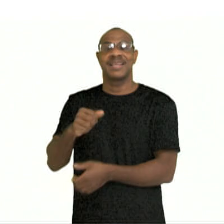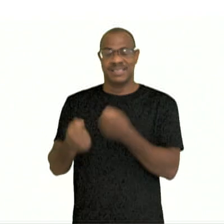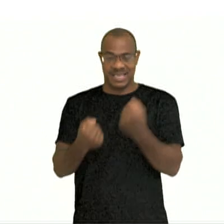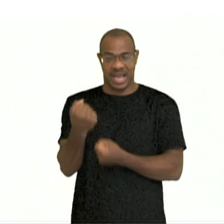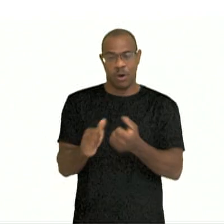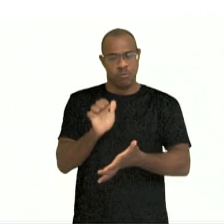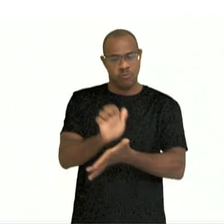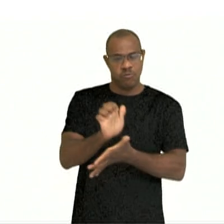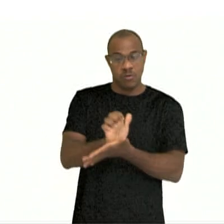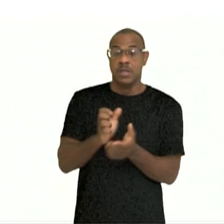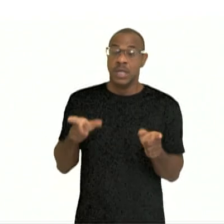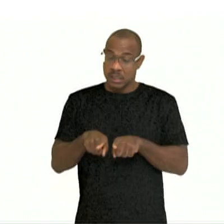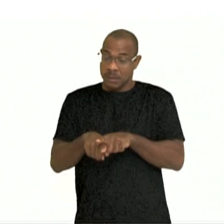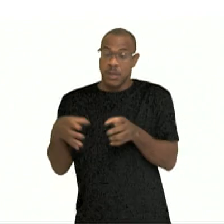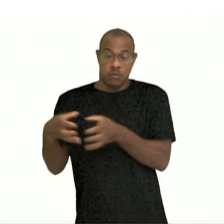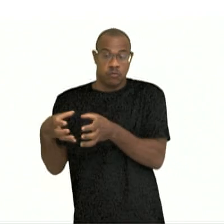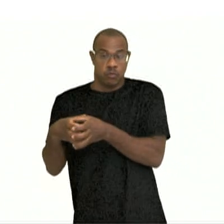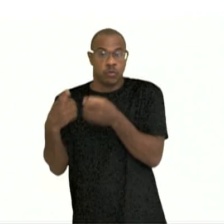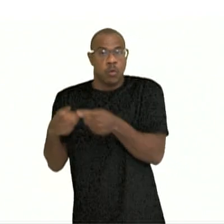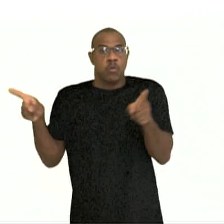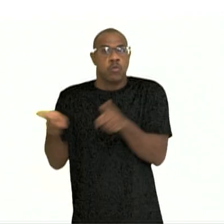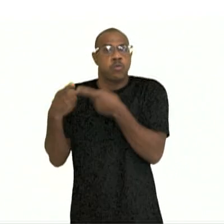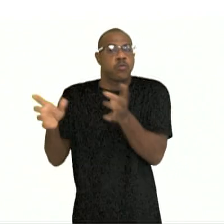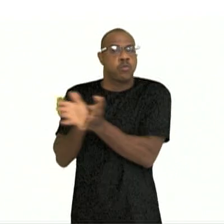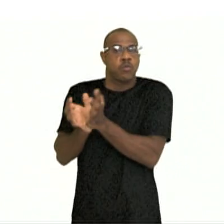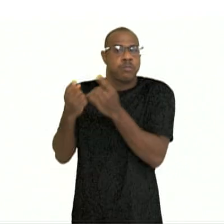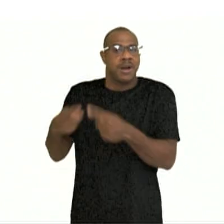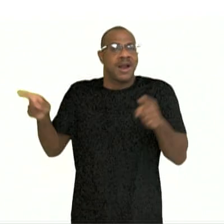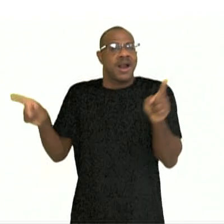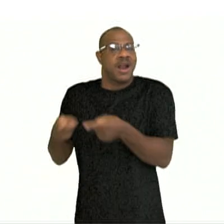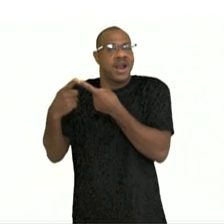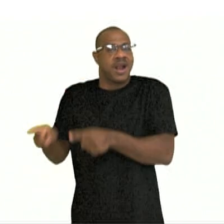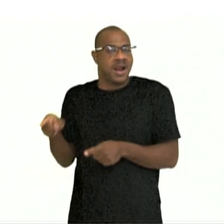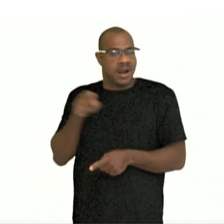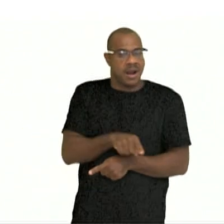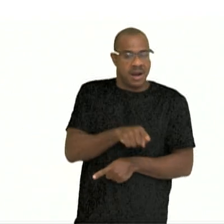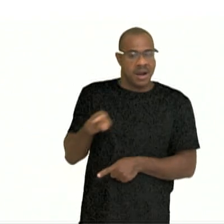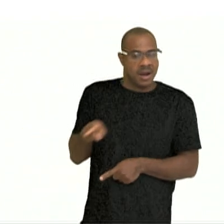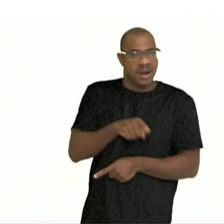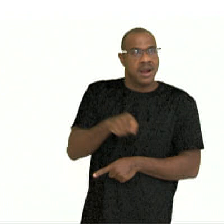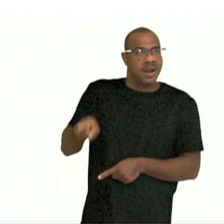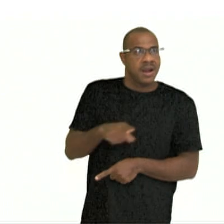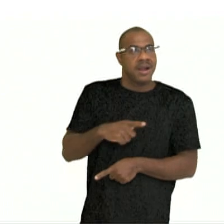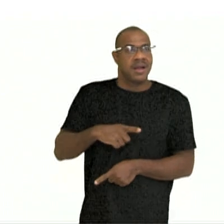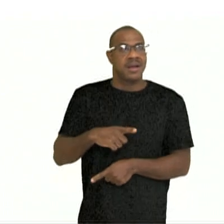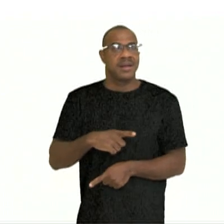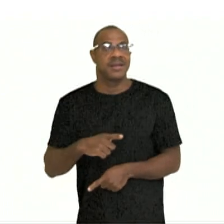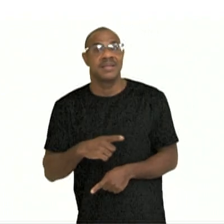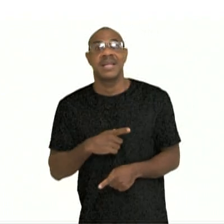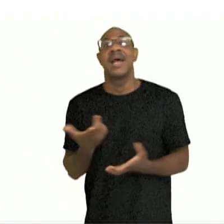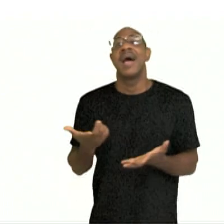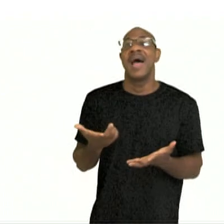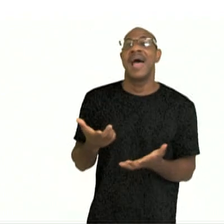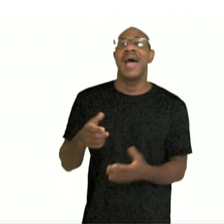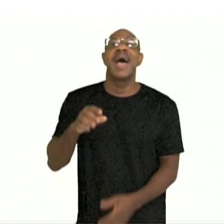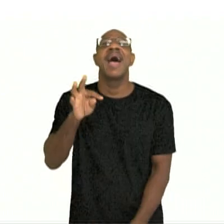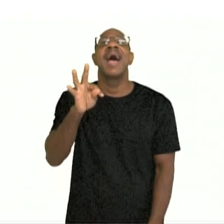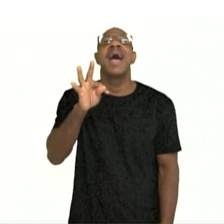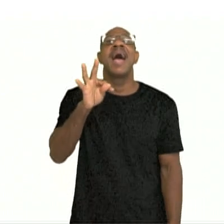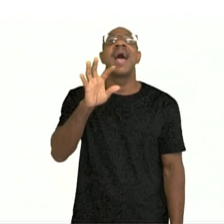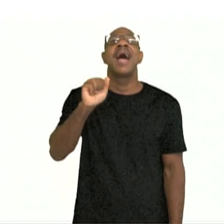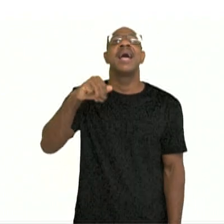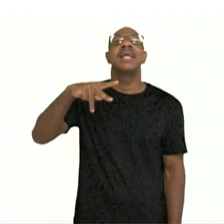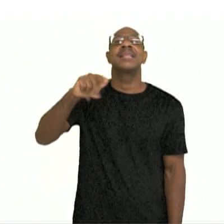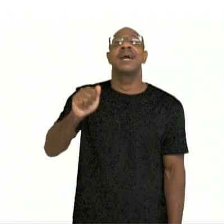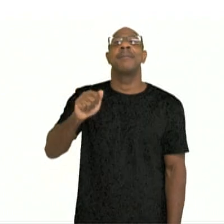coro vocal, ao mesmo tempo como percussão ele tinha a batida de tampas de panelas. Então,